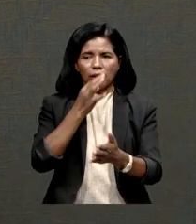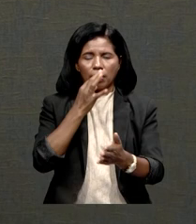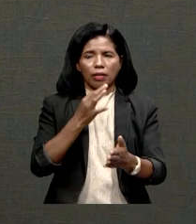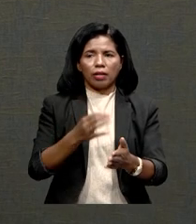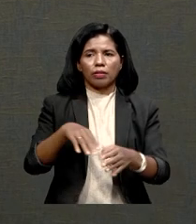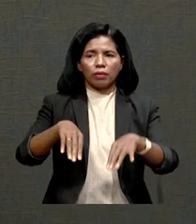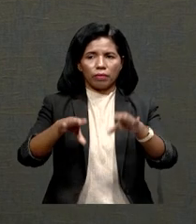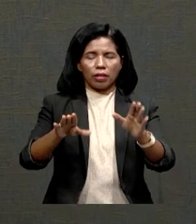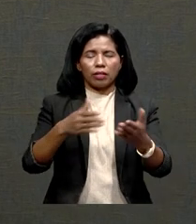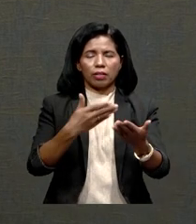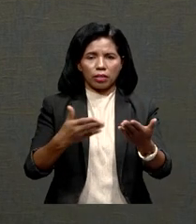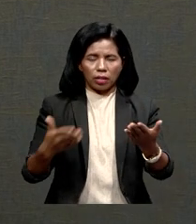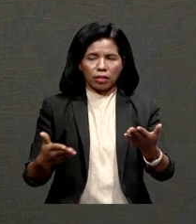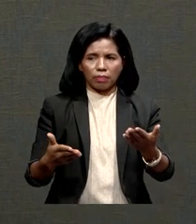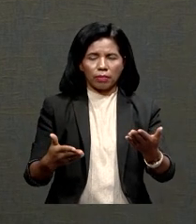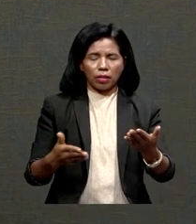Fazendo bem que